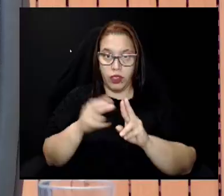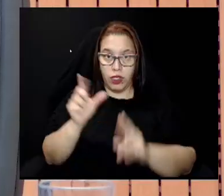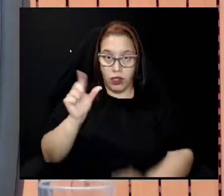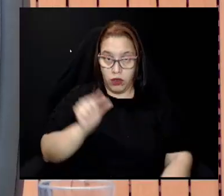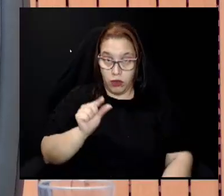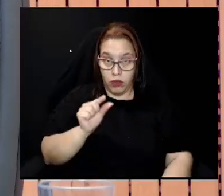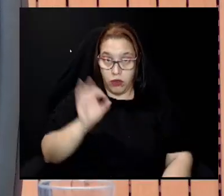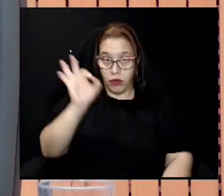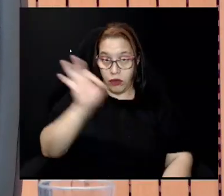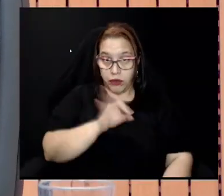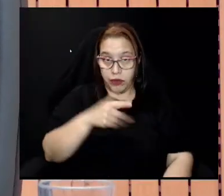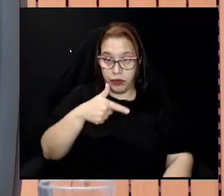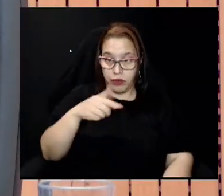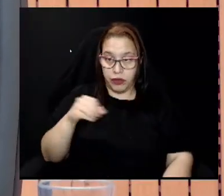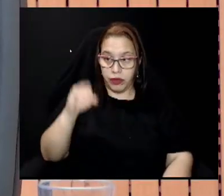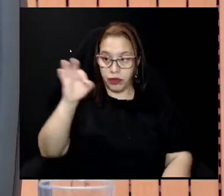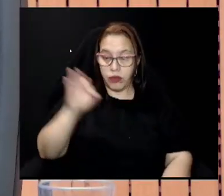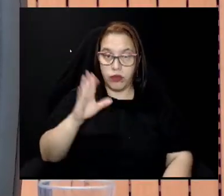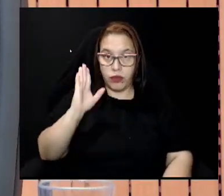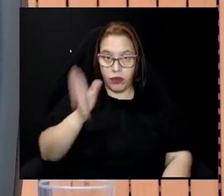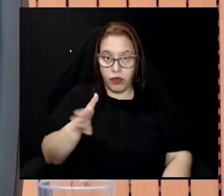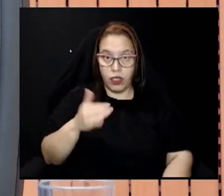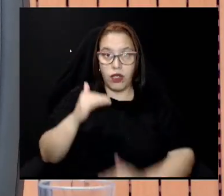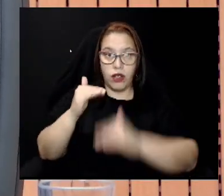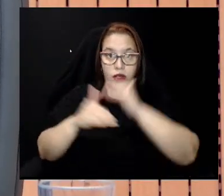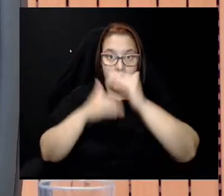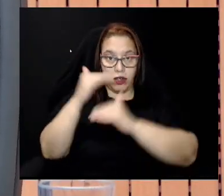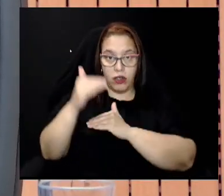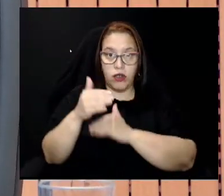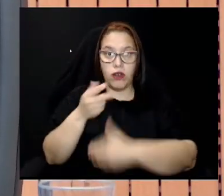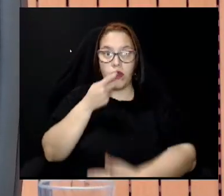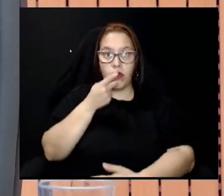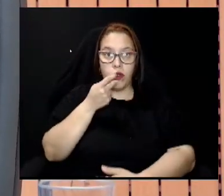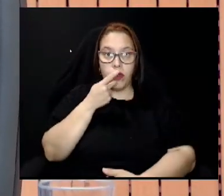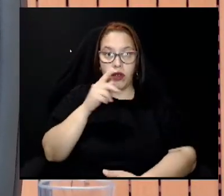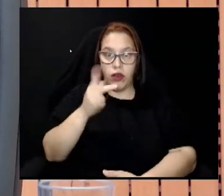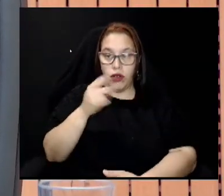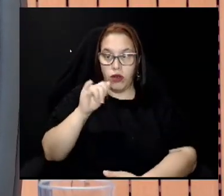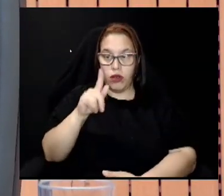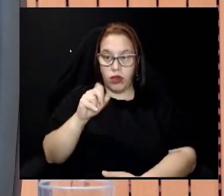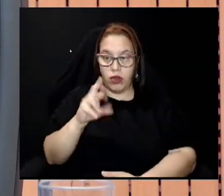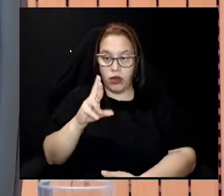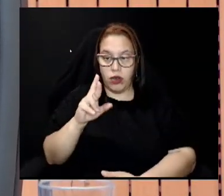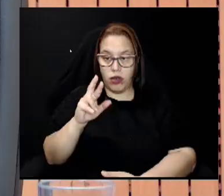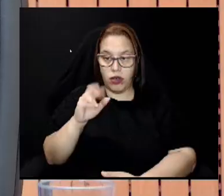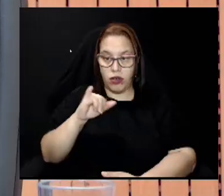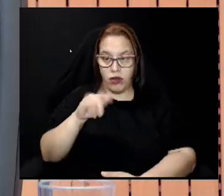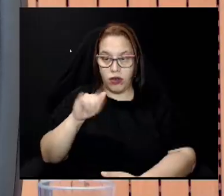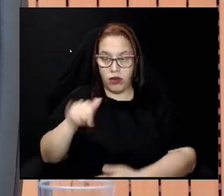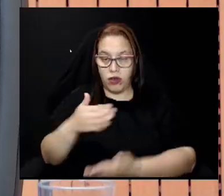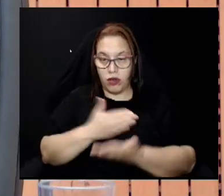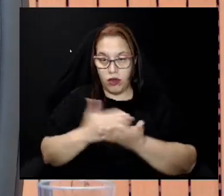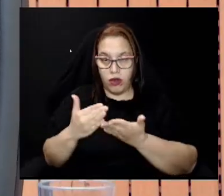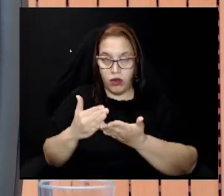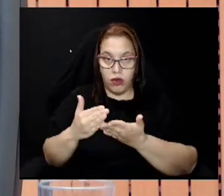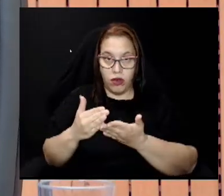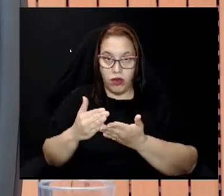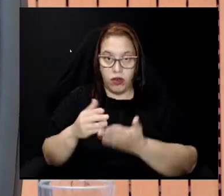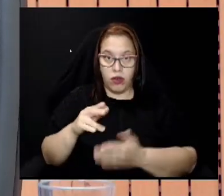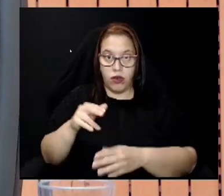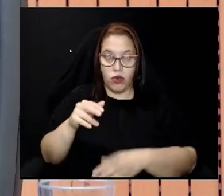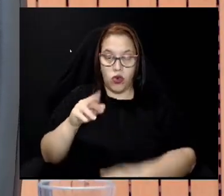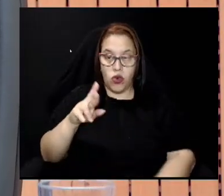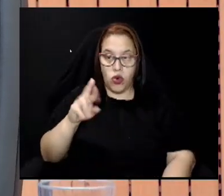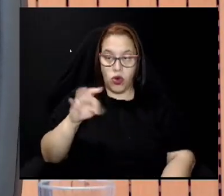se diagnostica já em estágio avançado, como falou o Igor e a Gi, mas quando a doença é inicial, você precisa tirar útero,